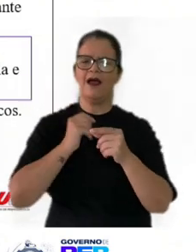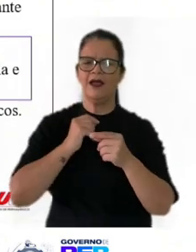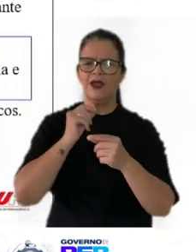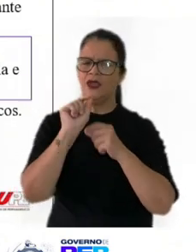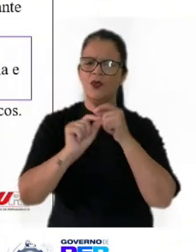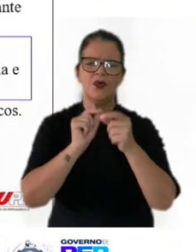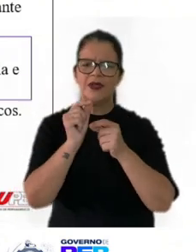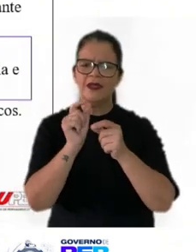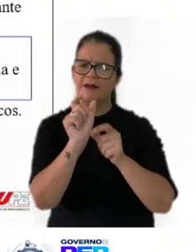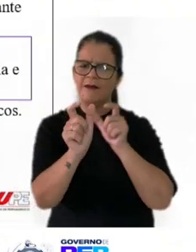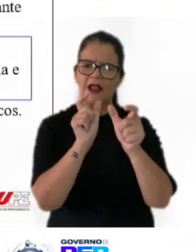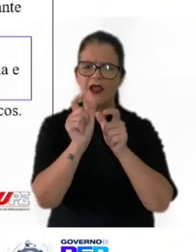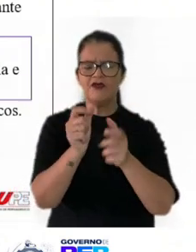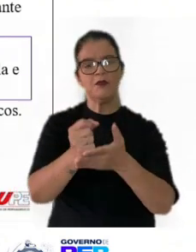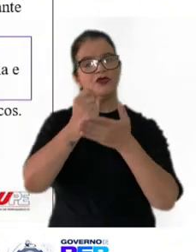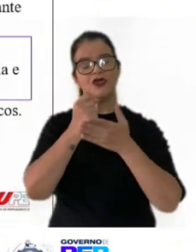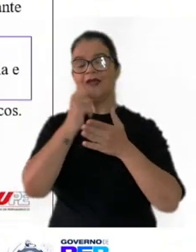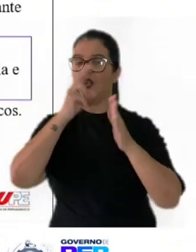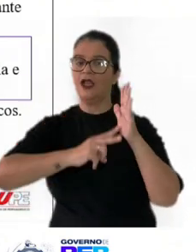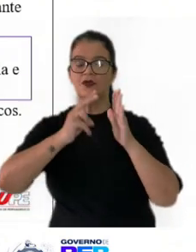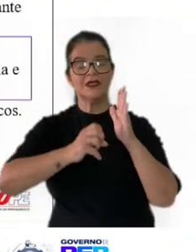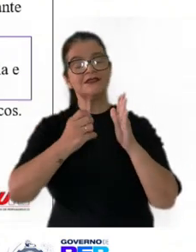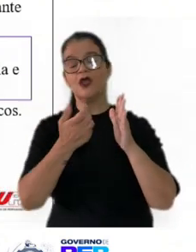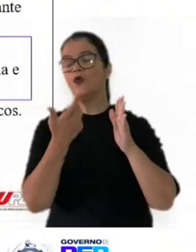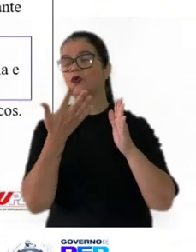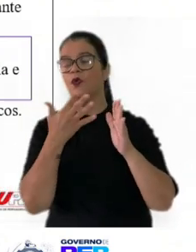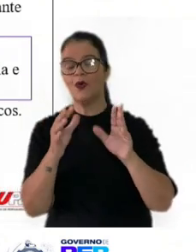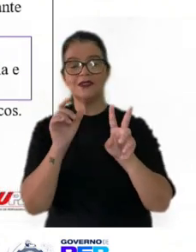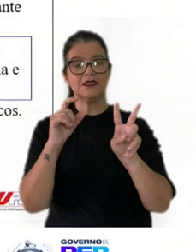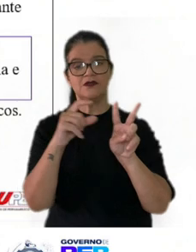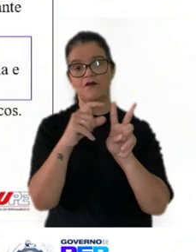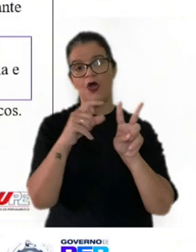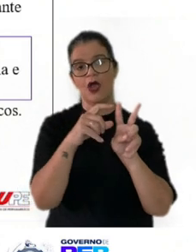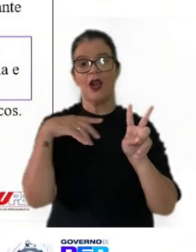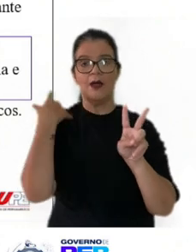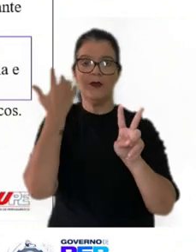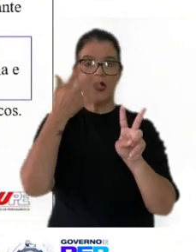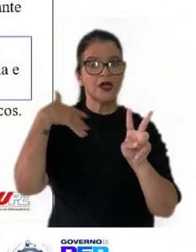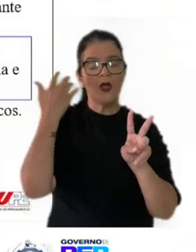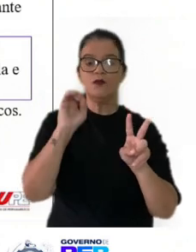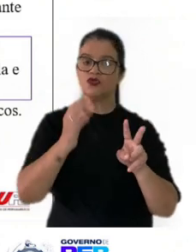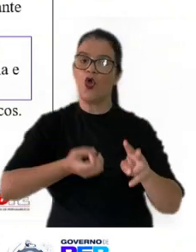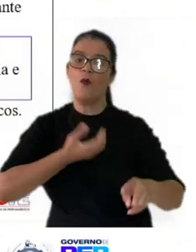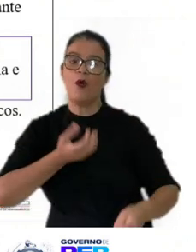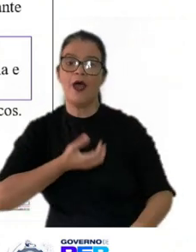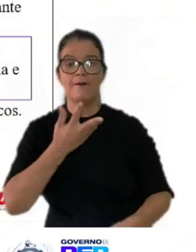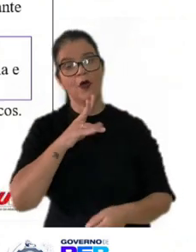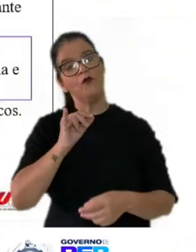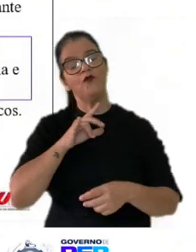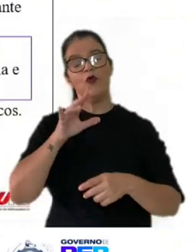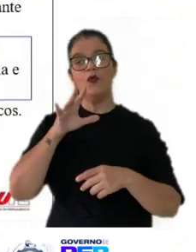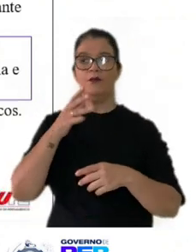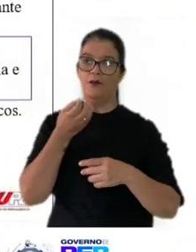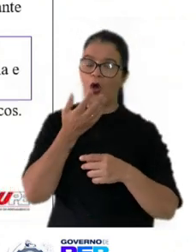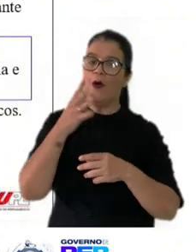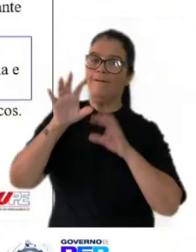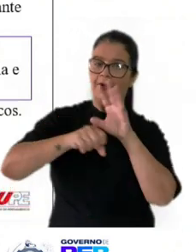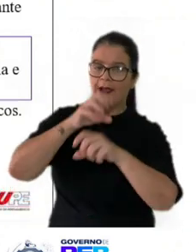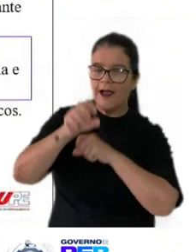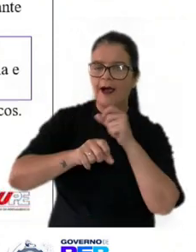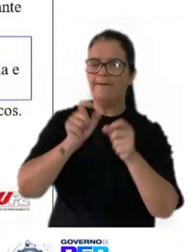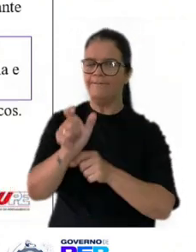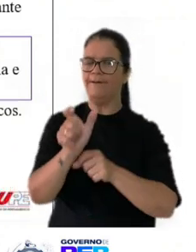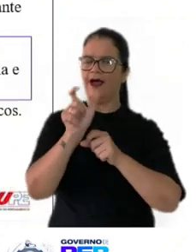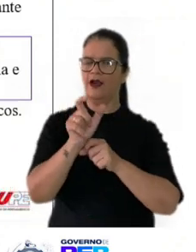leitura se eu não conhecesse o vocabulário da música ou do poema bom eu iria buscar as palavras que são familiares pra